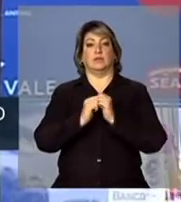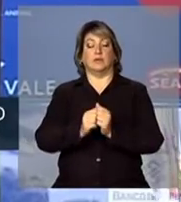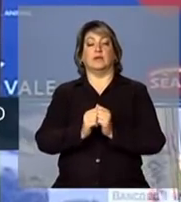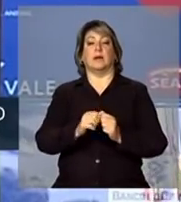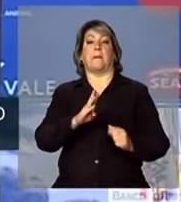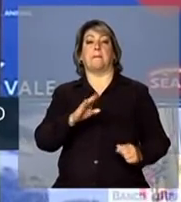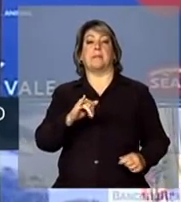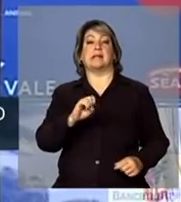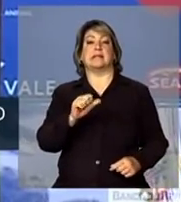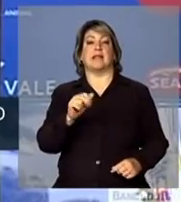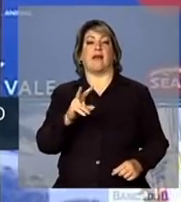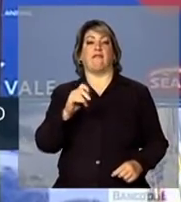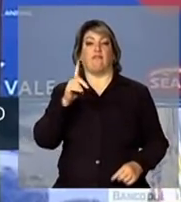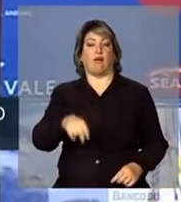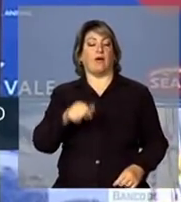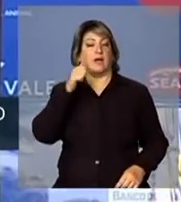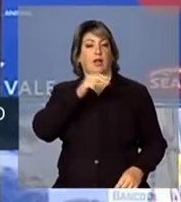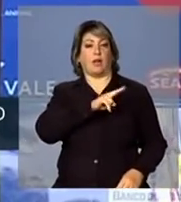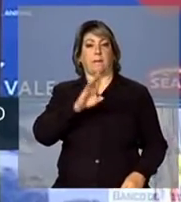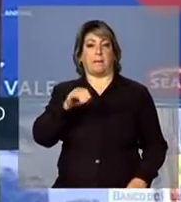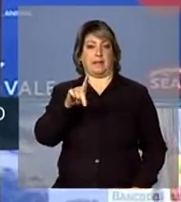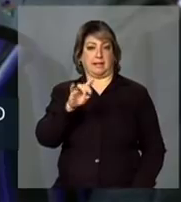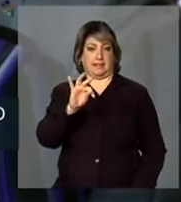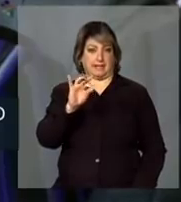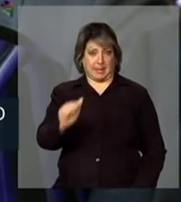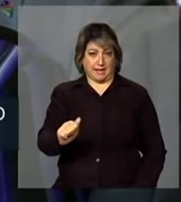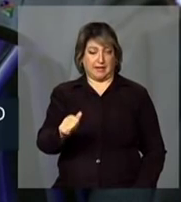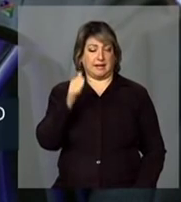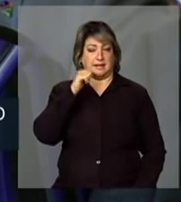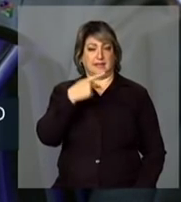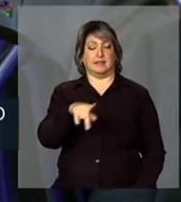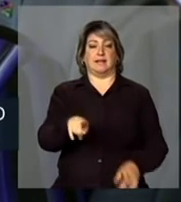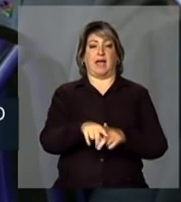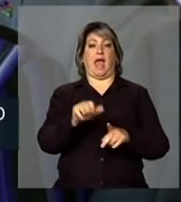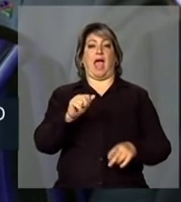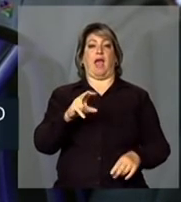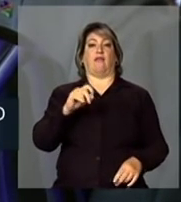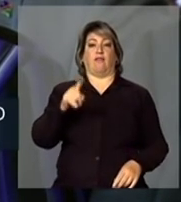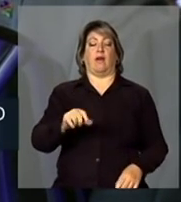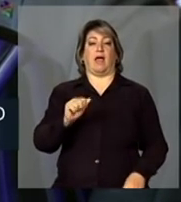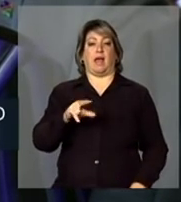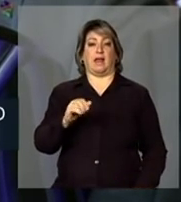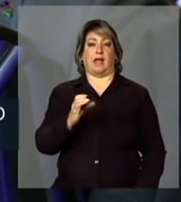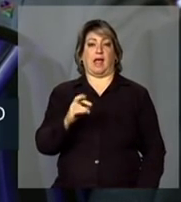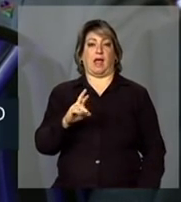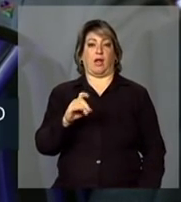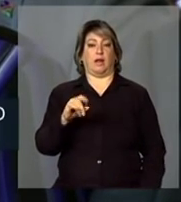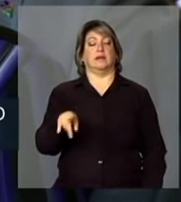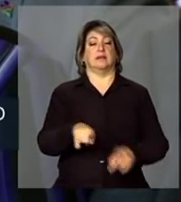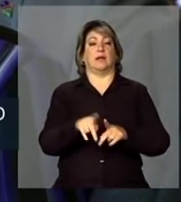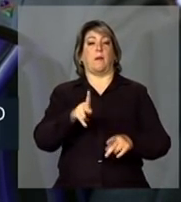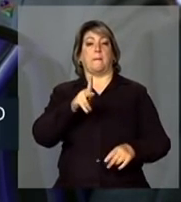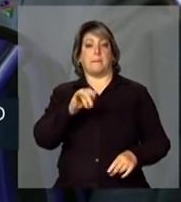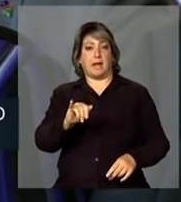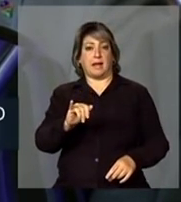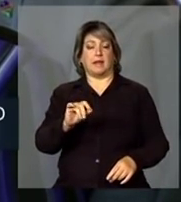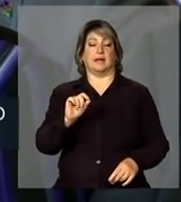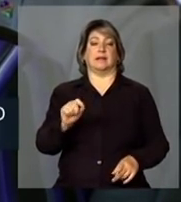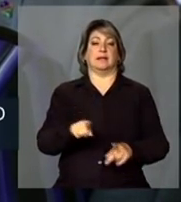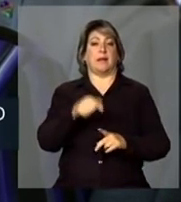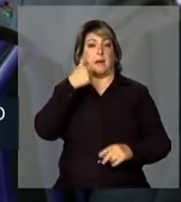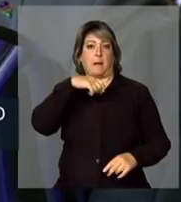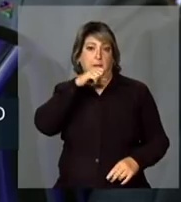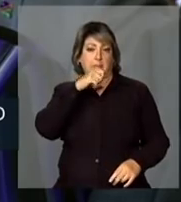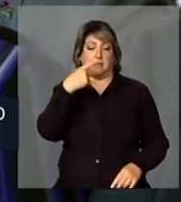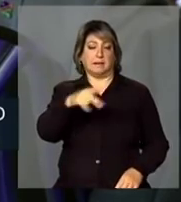bisavó, dona Benta, a avó, dona Ana Carolina, e os pais da nossa presidenta, Pedro Rousseff,